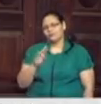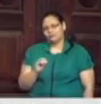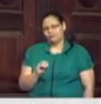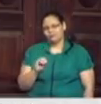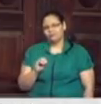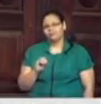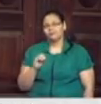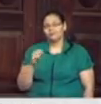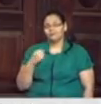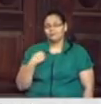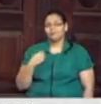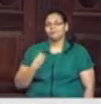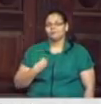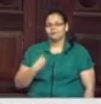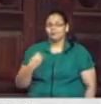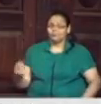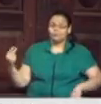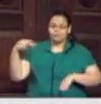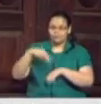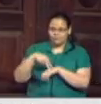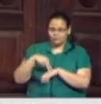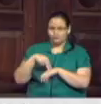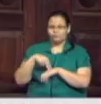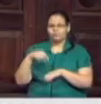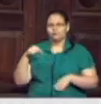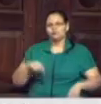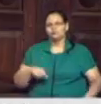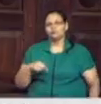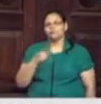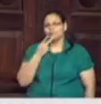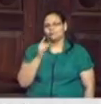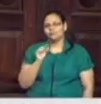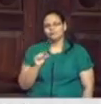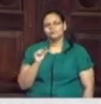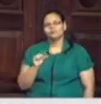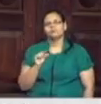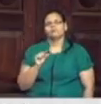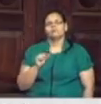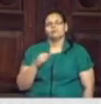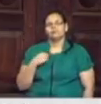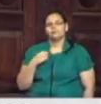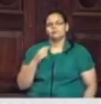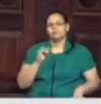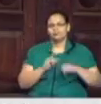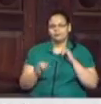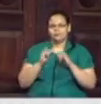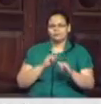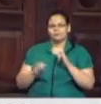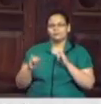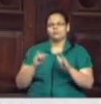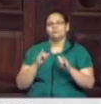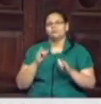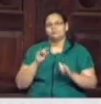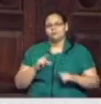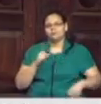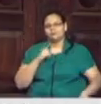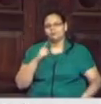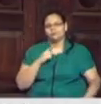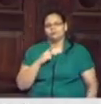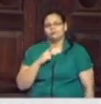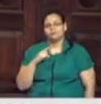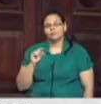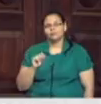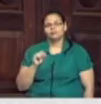E a minha vinda aqui também é para falar um pouquinho sobre as notícias que a gente tem acompanhado em relação